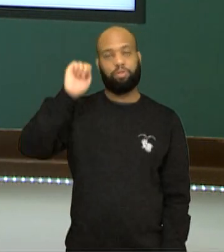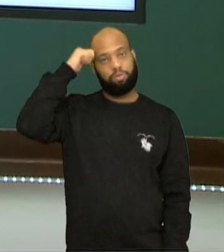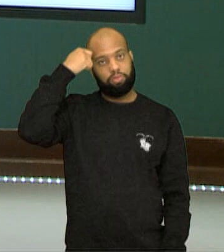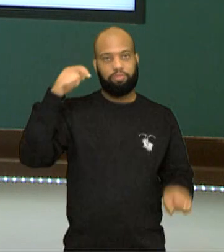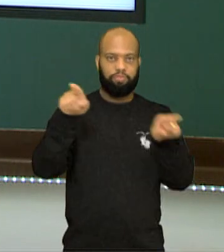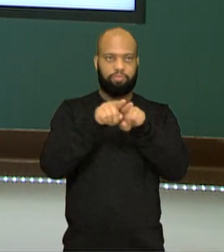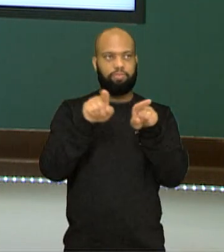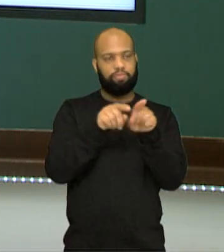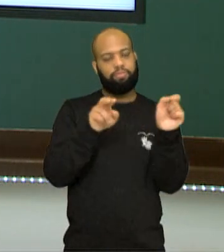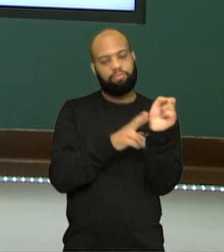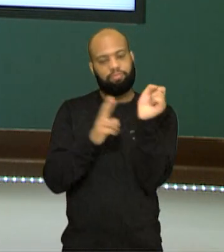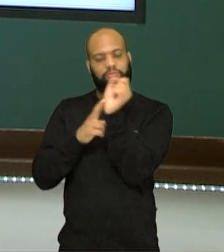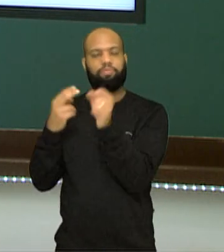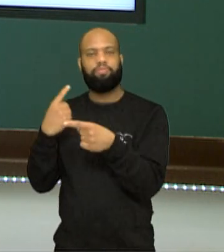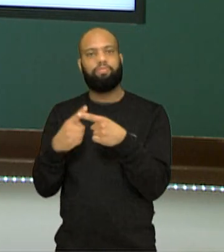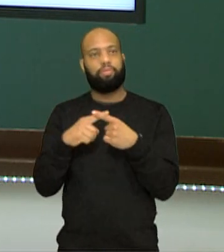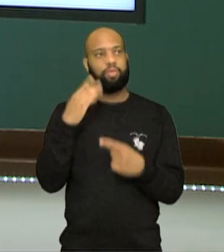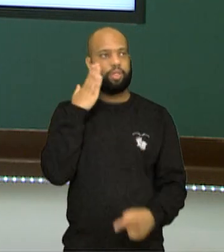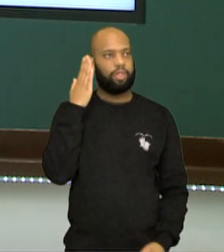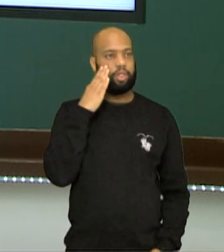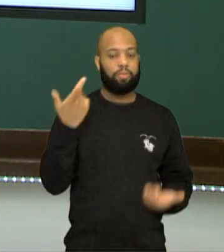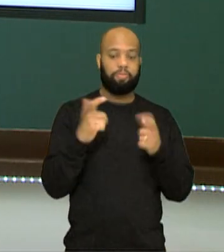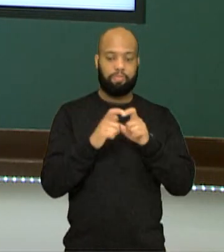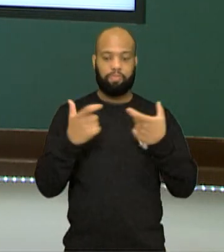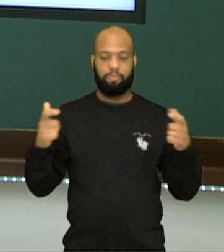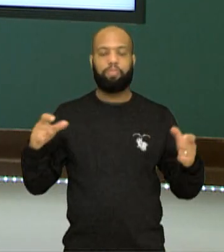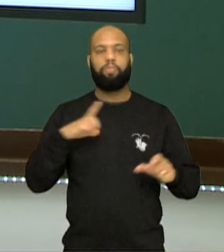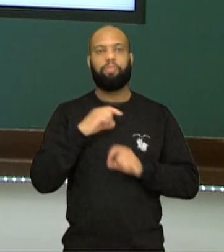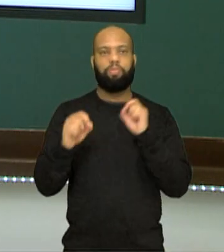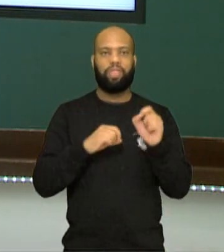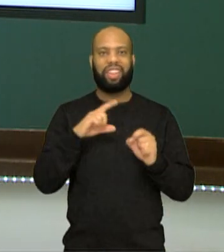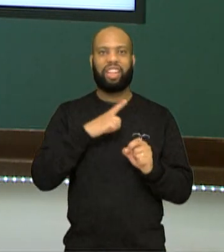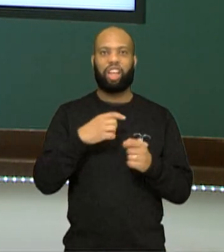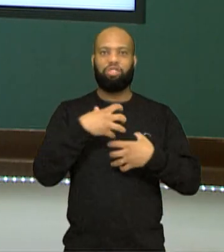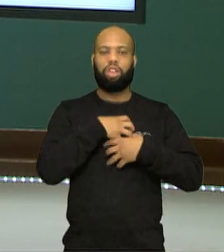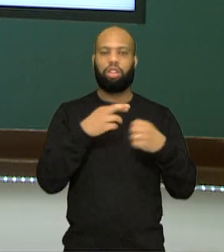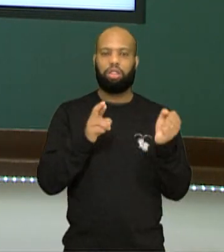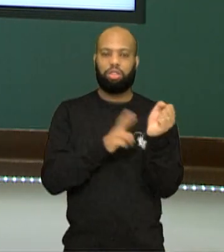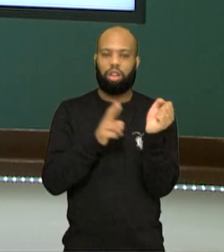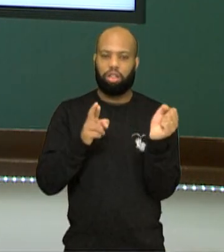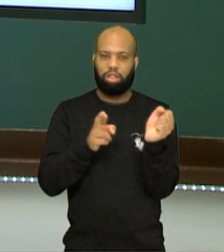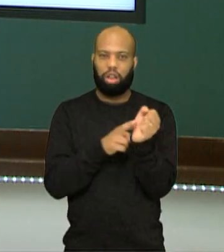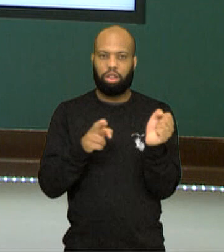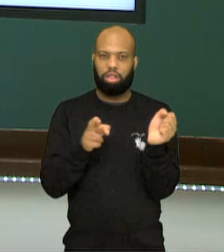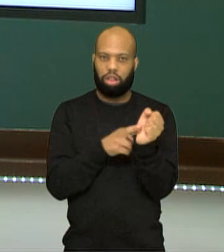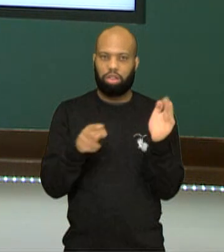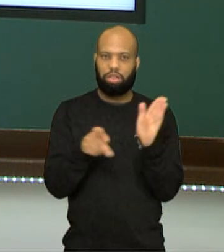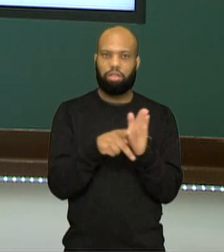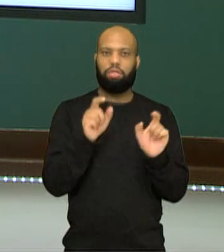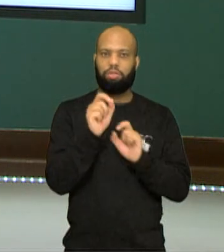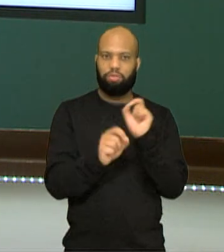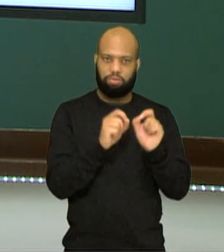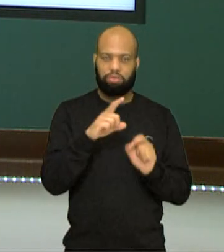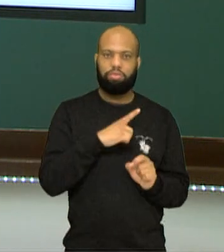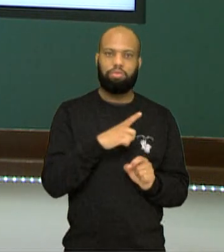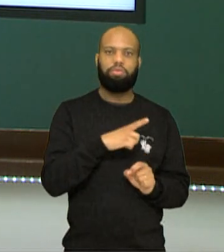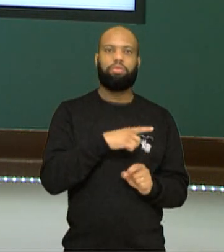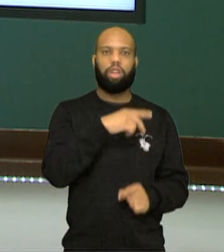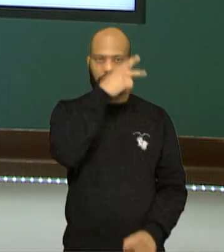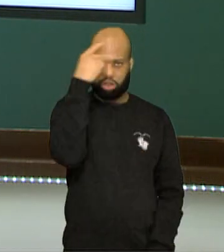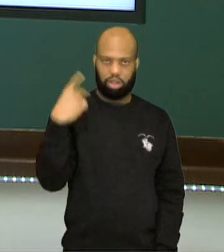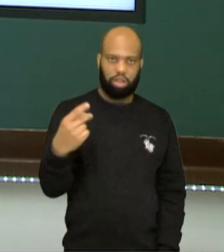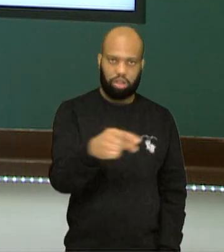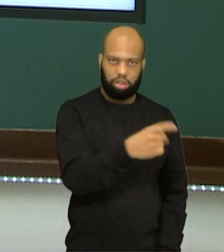ritmo. A gente sabe que a maioria delas vieram com essa batida do candomblé, da umbanda, né, dos instrumentos de